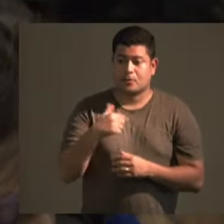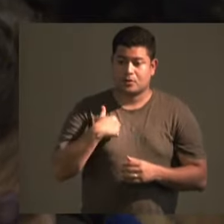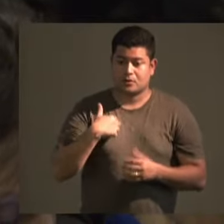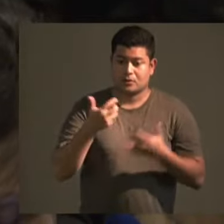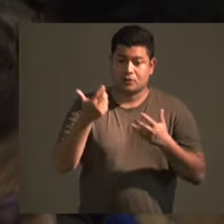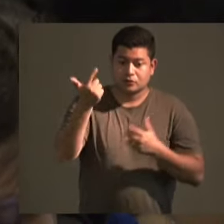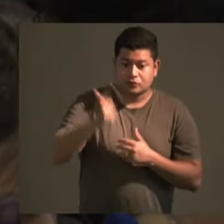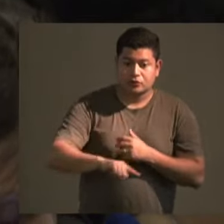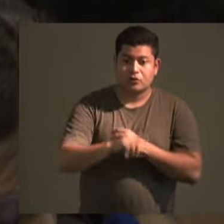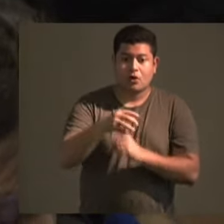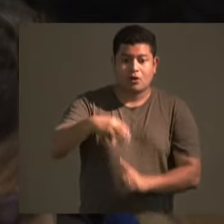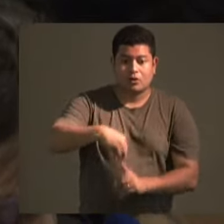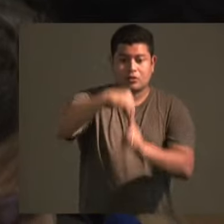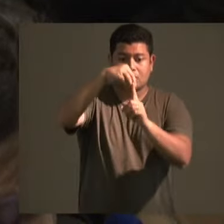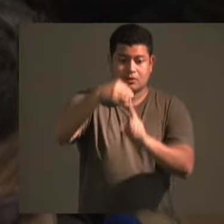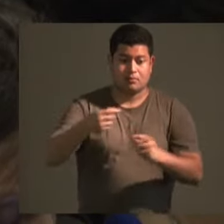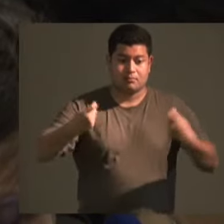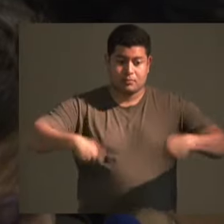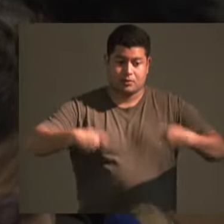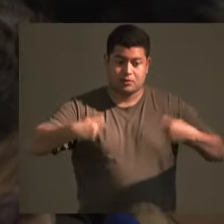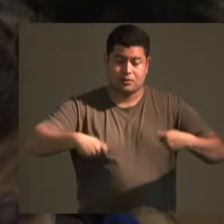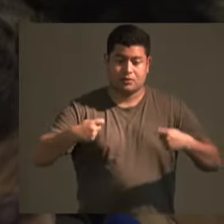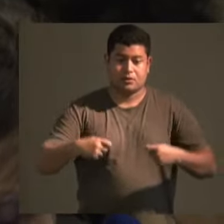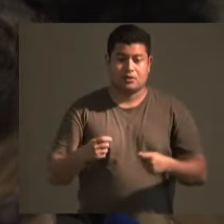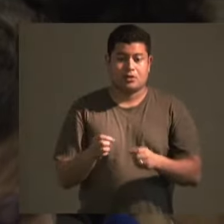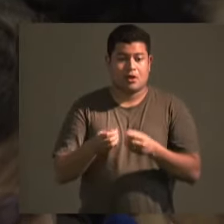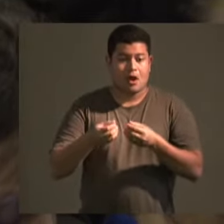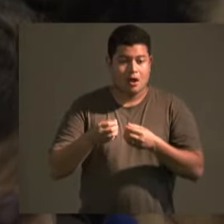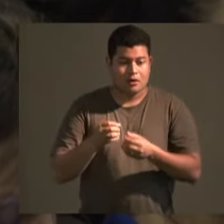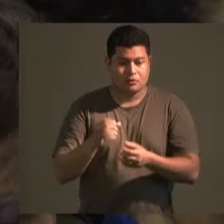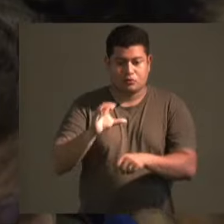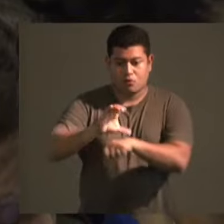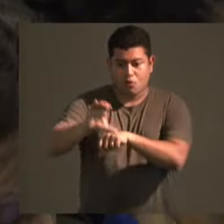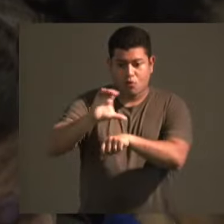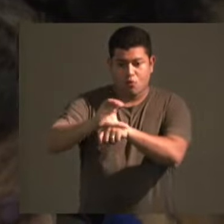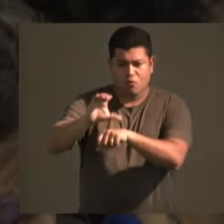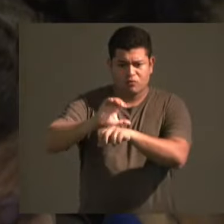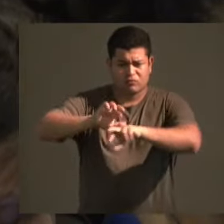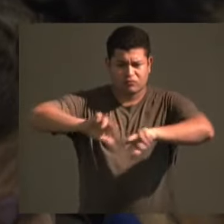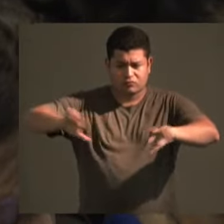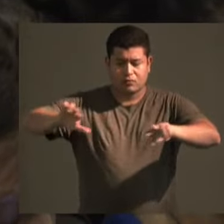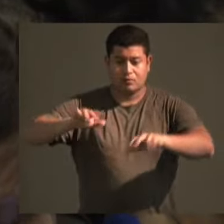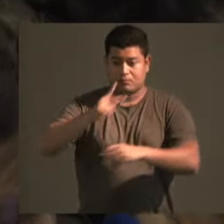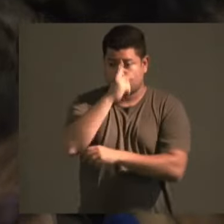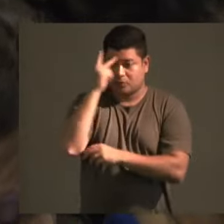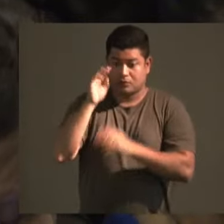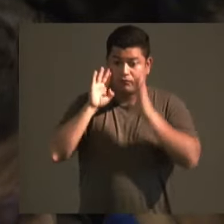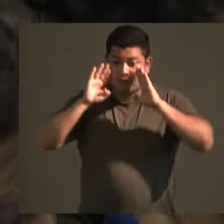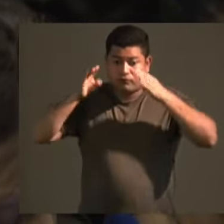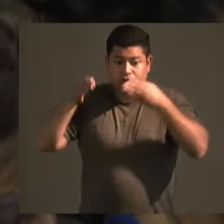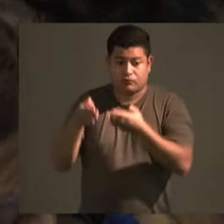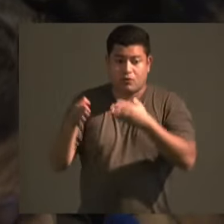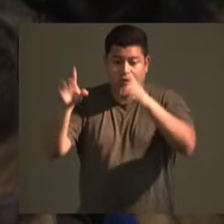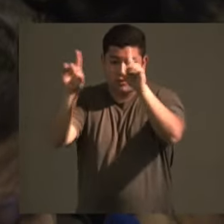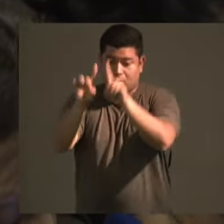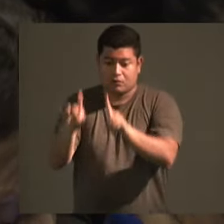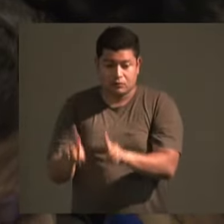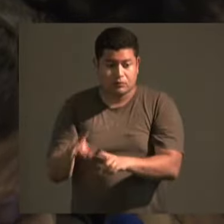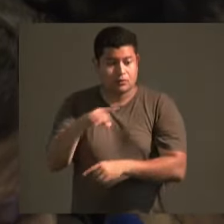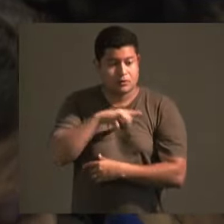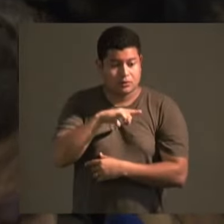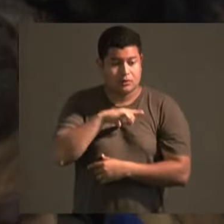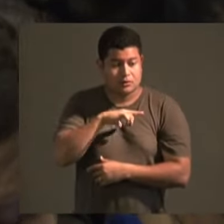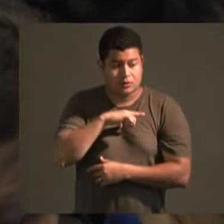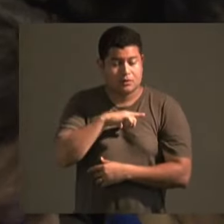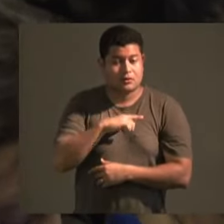fortalecer de novo que a gente tem que abrir mais cursos para as pessoas com deficiência, via Senai, via SESI, dar esse protagonismo para essas pessoas com deficiência.